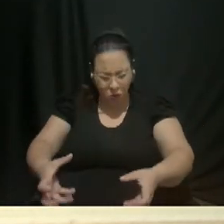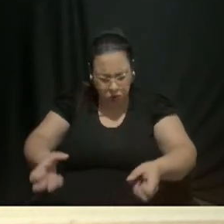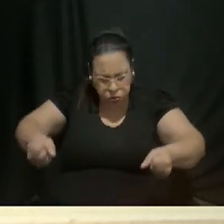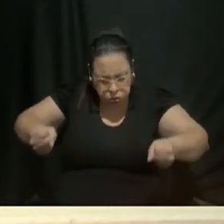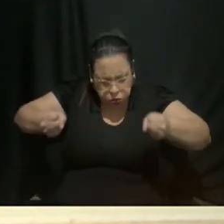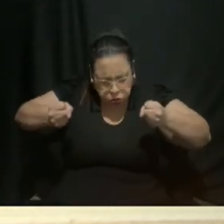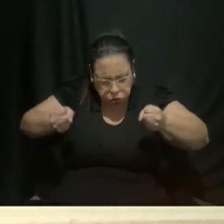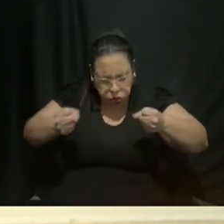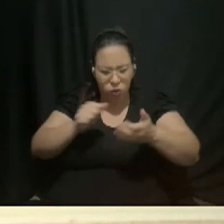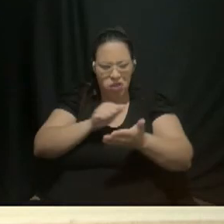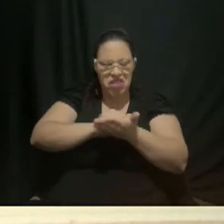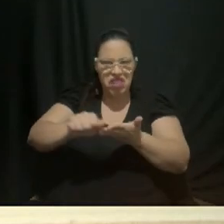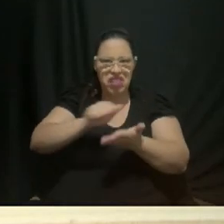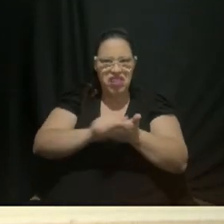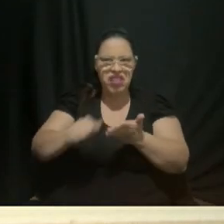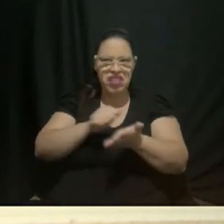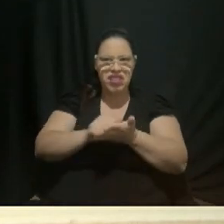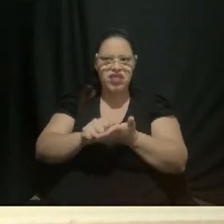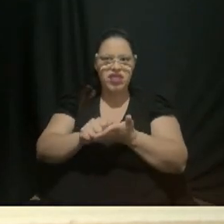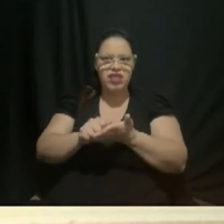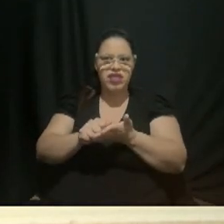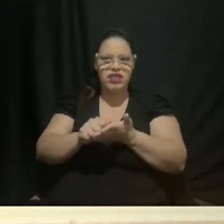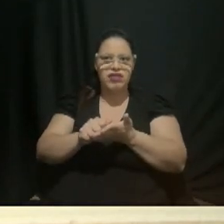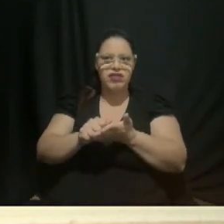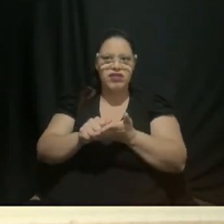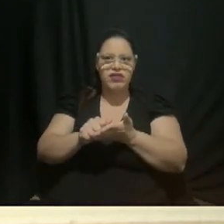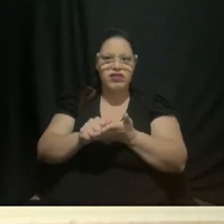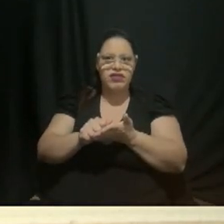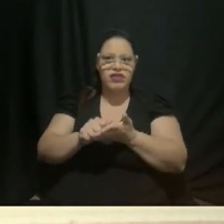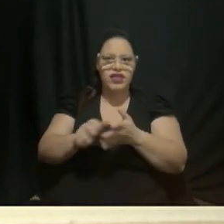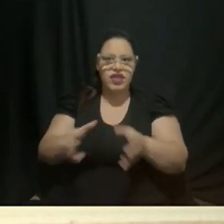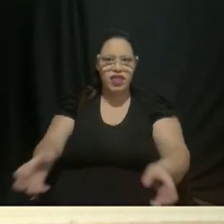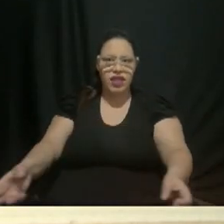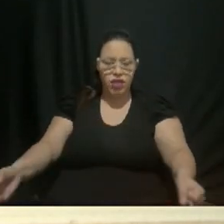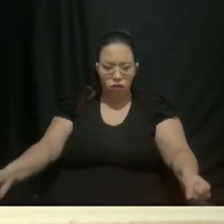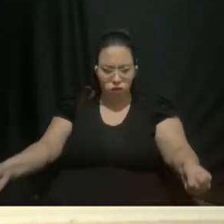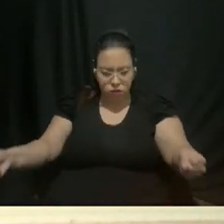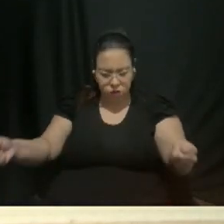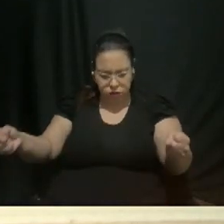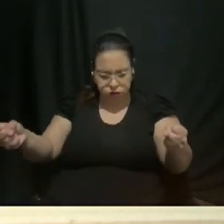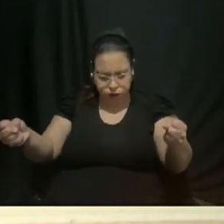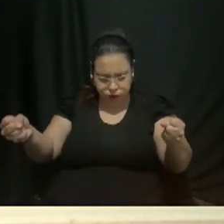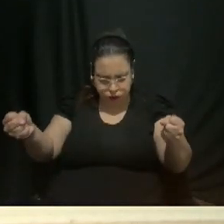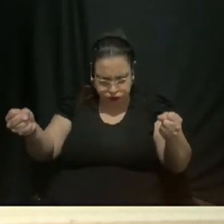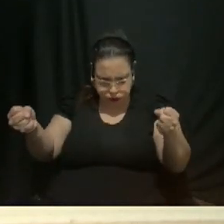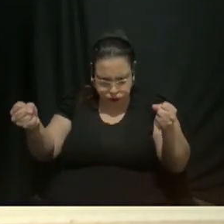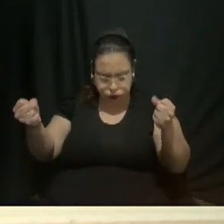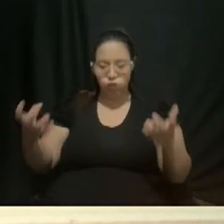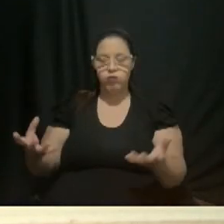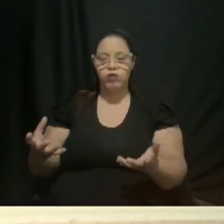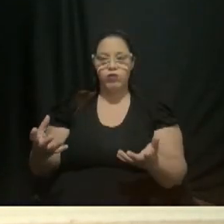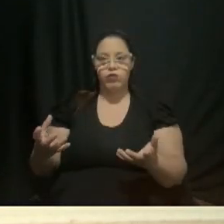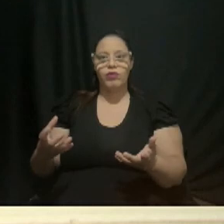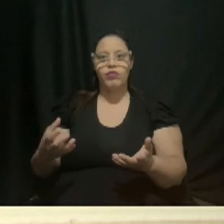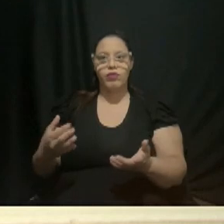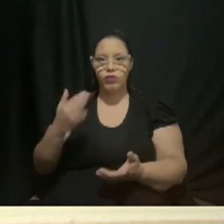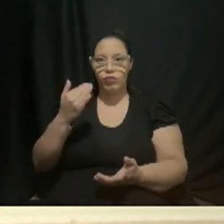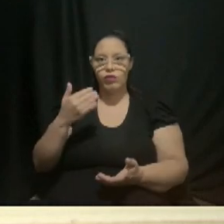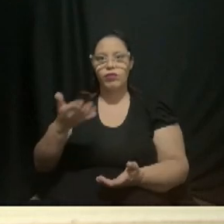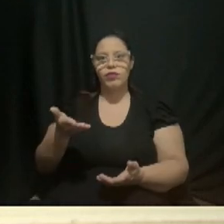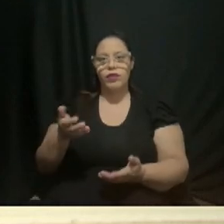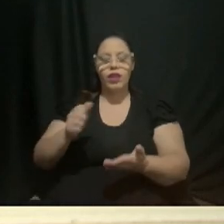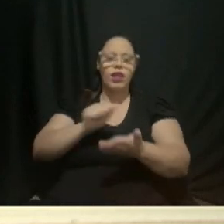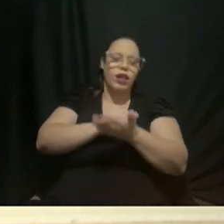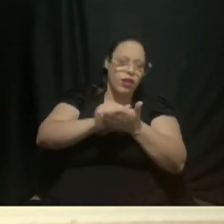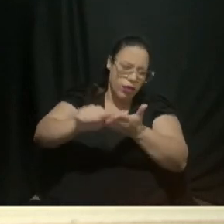que tirar as comidas. Tipo, imagina você pegar ali 10 quilos de uma panela enorme. Então você tira todo o alimento, né? Aí depois tem que lavar. As